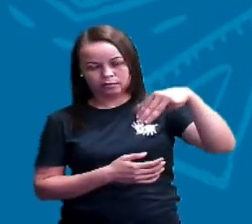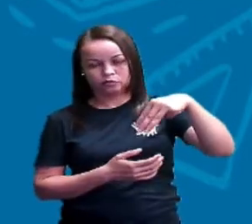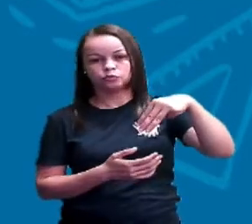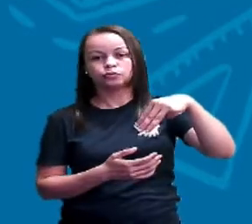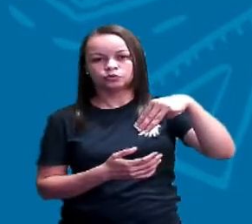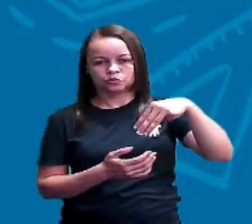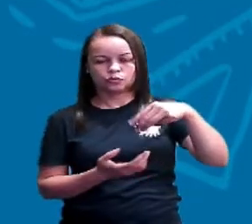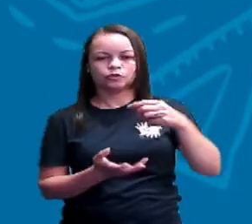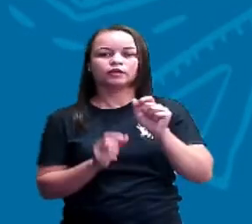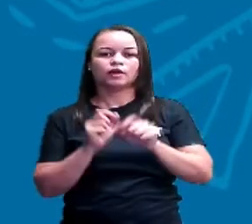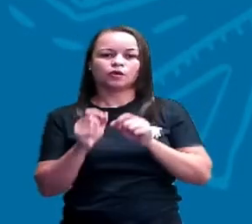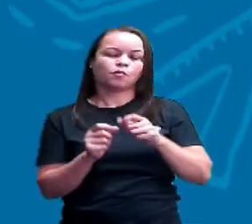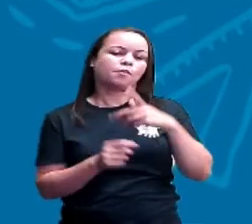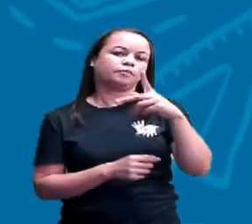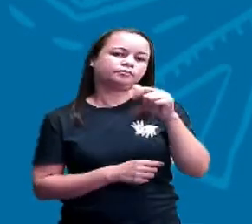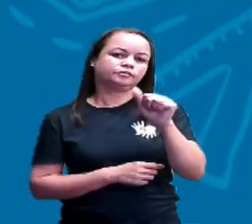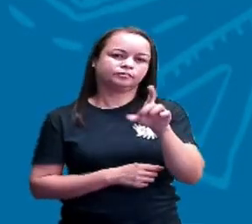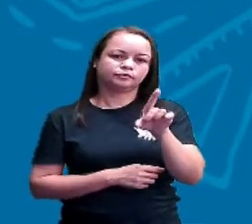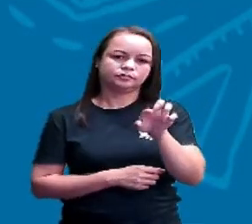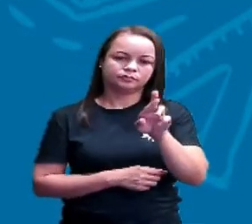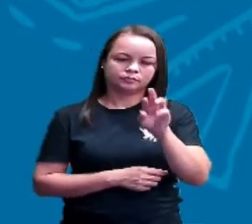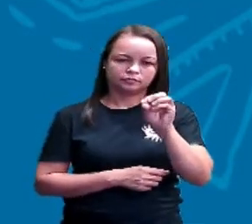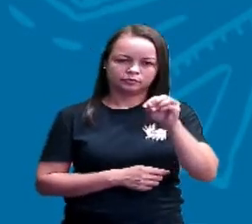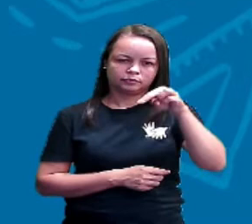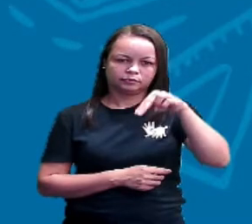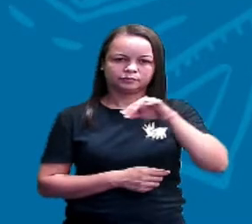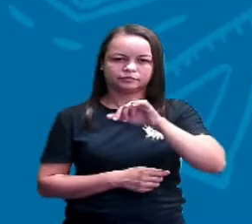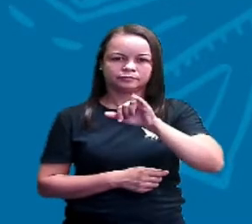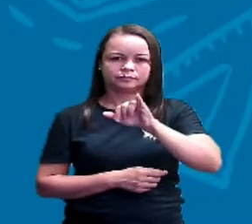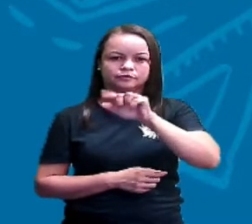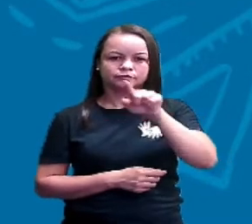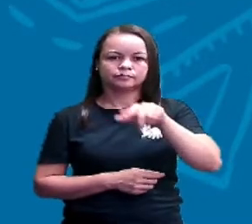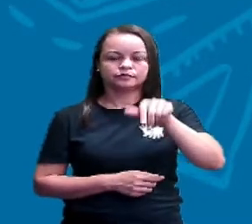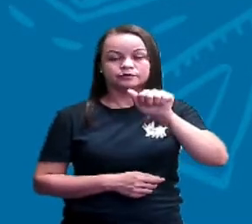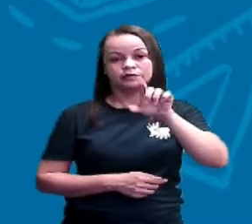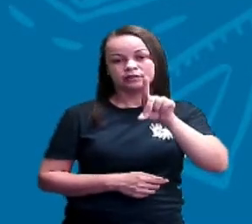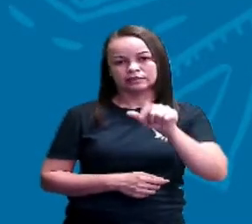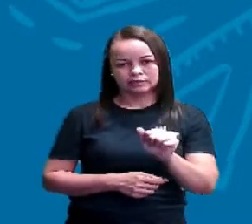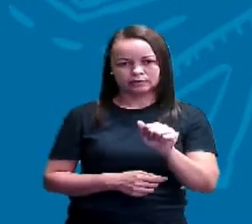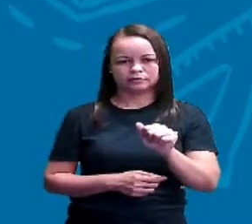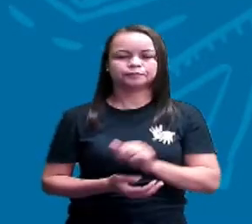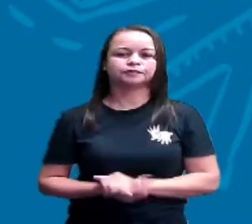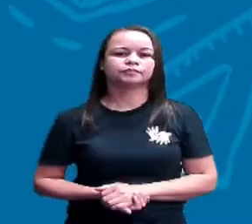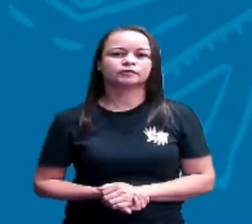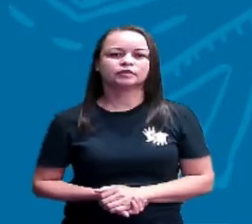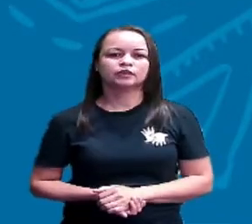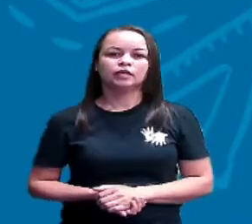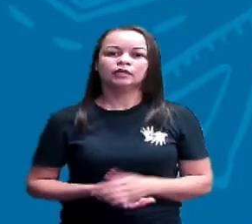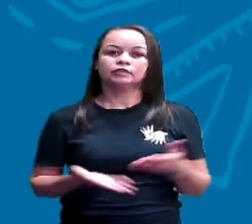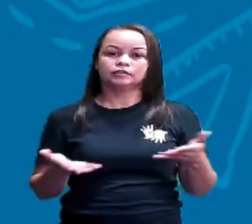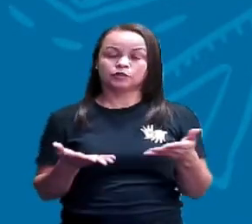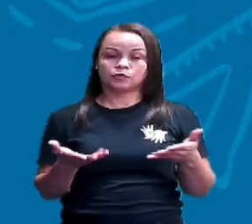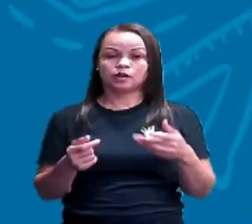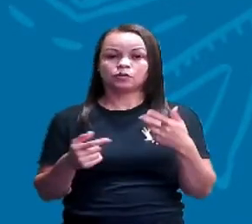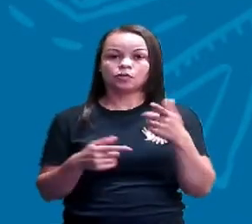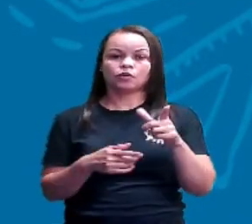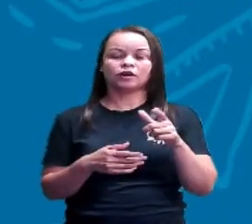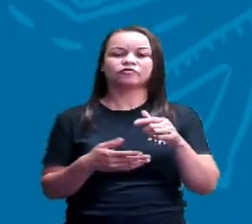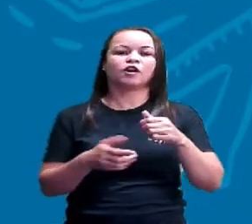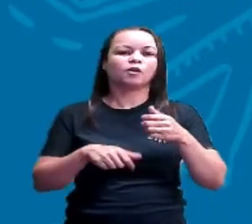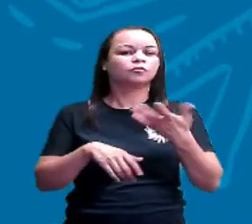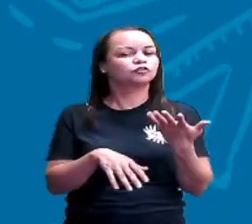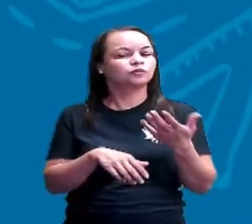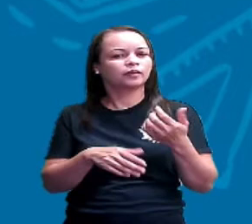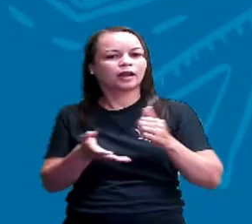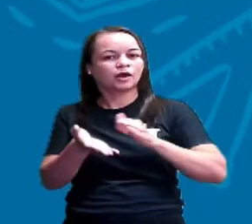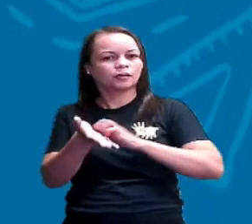medida padronizada, que é o metro. Vamos lá, turminha, para o nosso